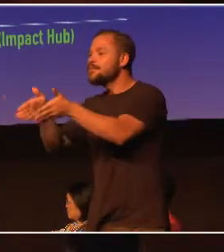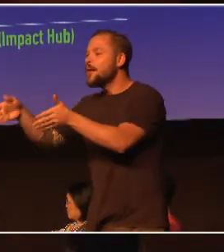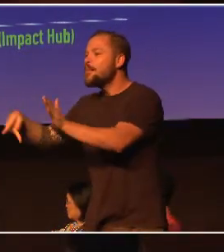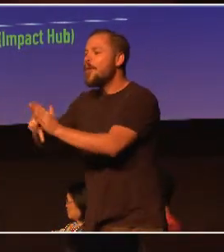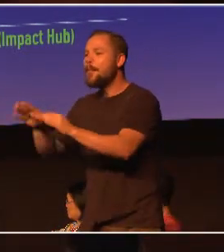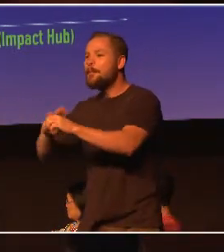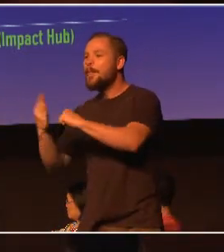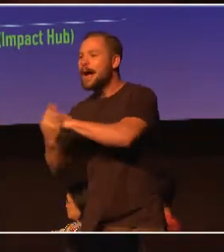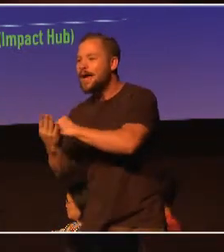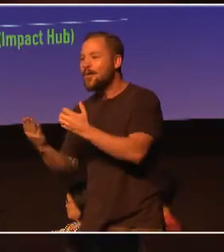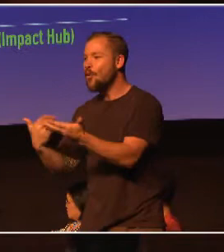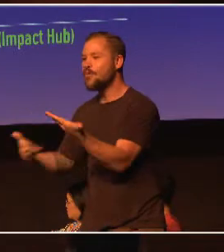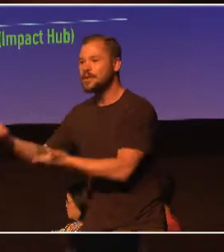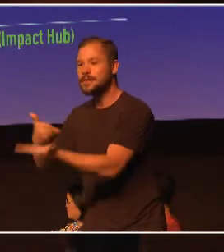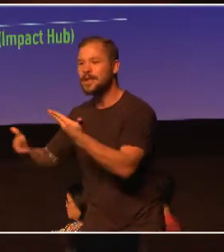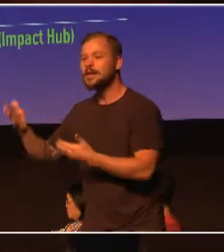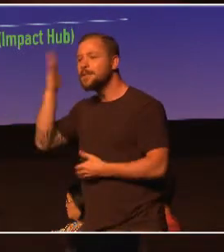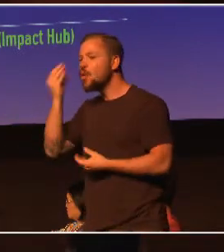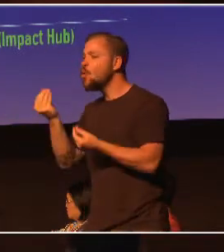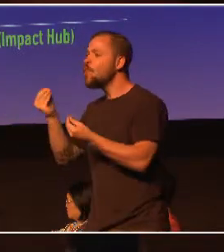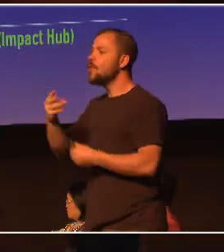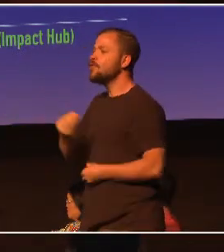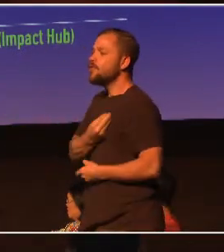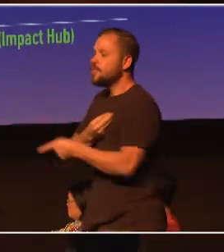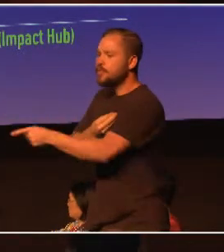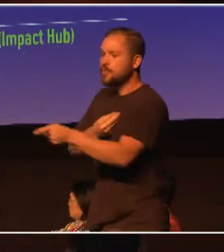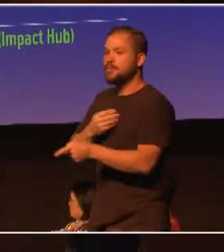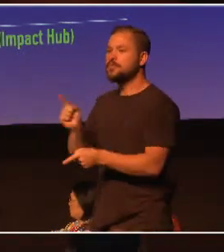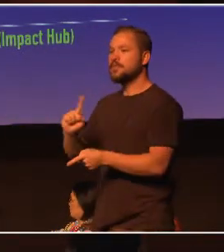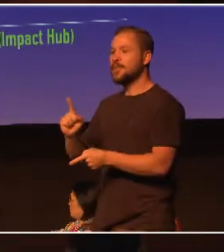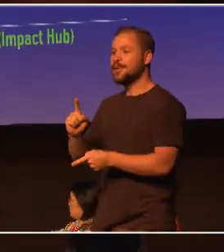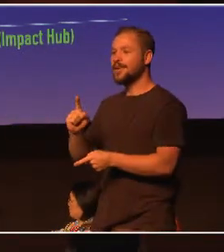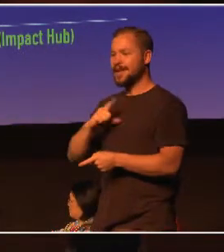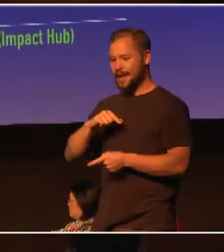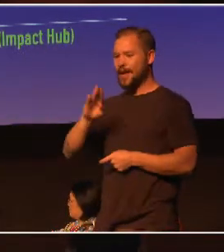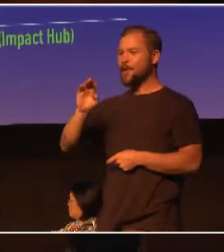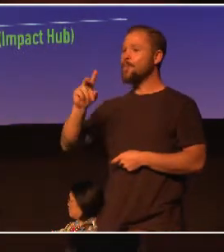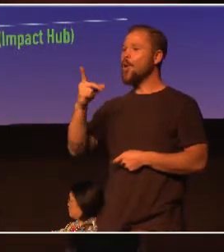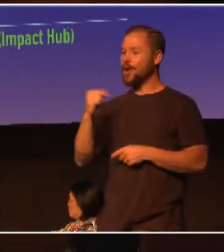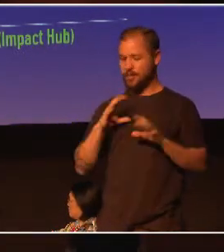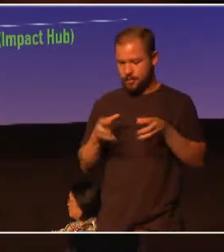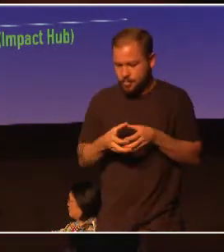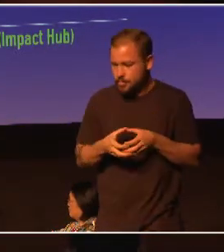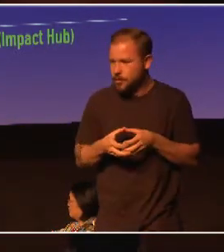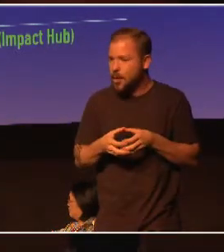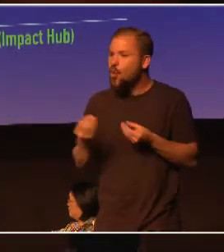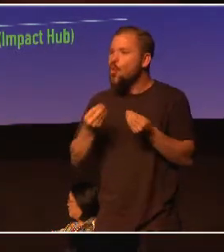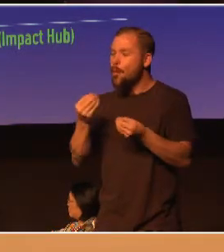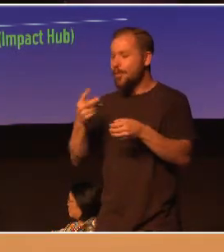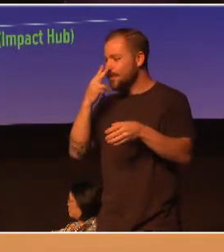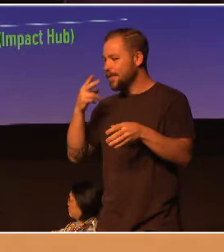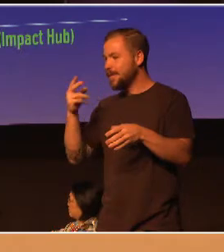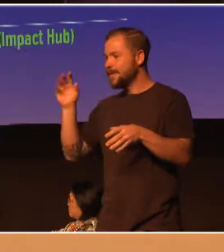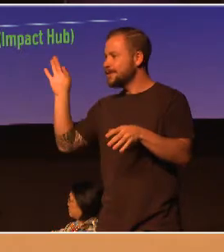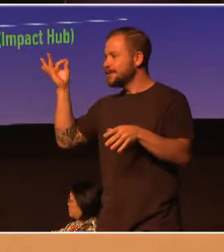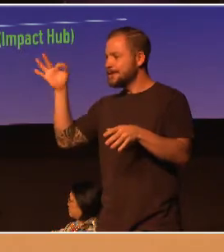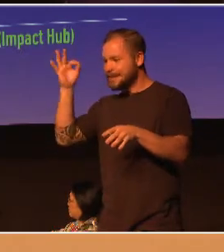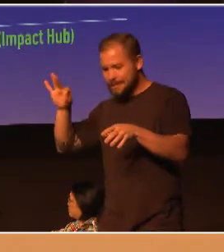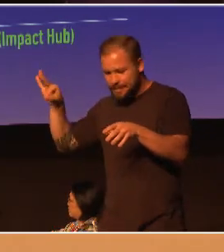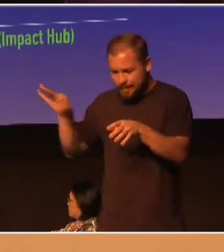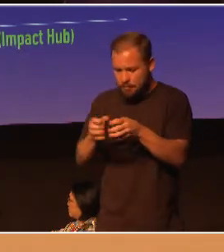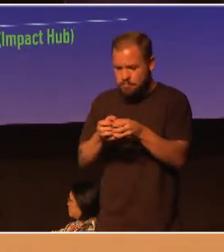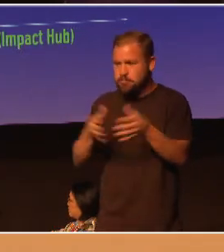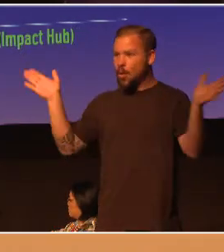eu queria provocar vocês para pensar como é que a gente consegue furar essas bolhas ideológicas e, de maneira prática,